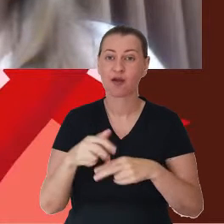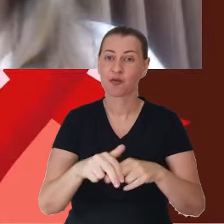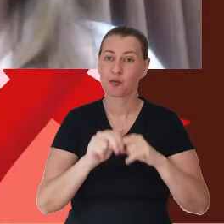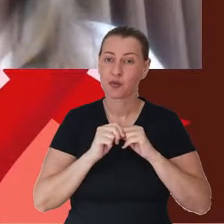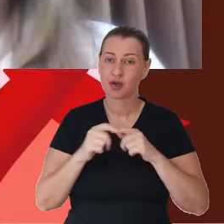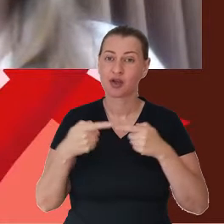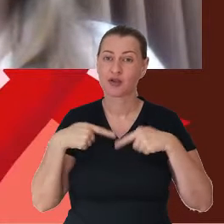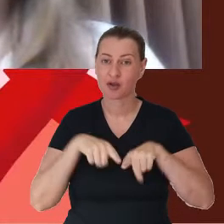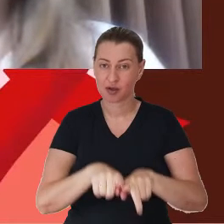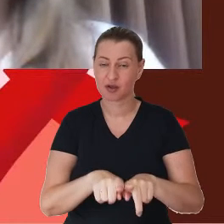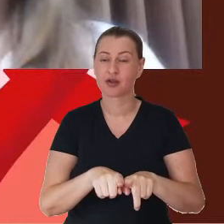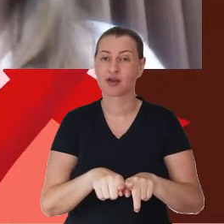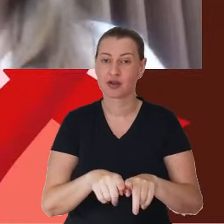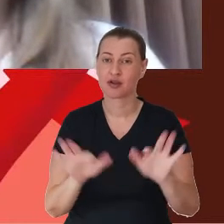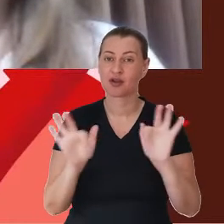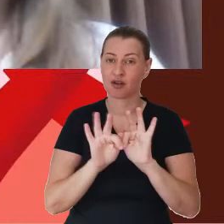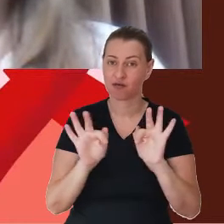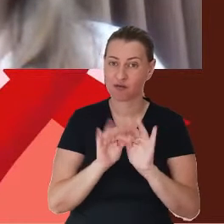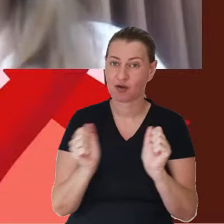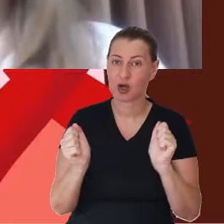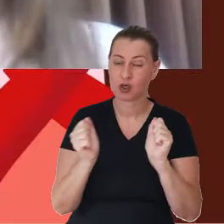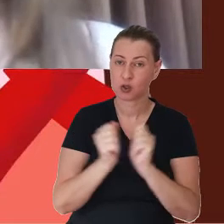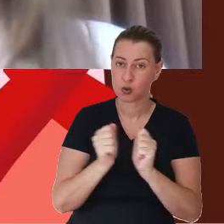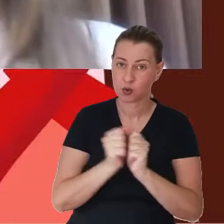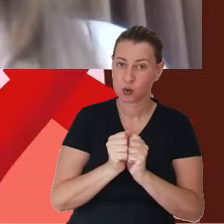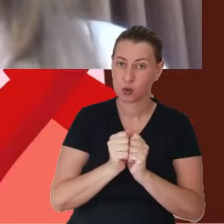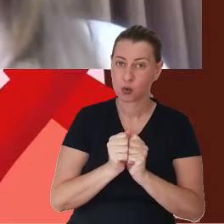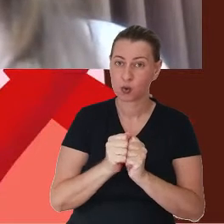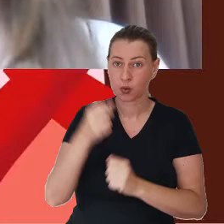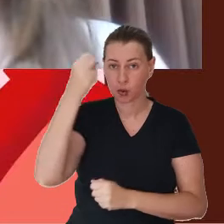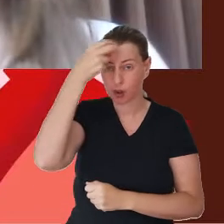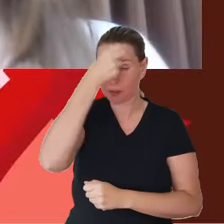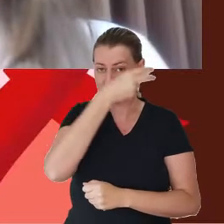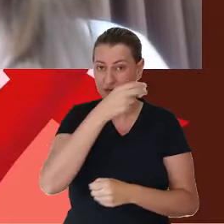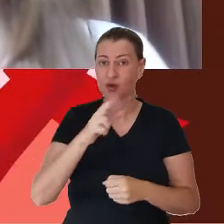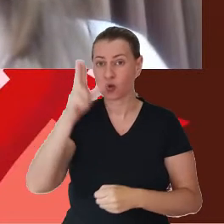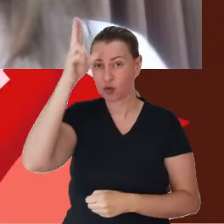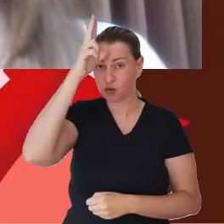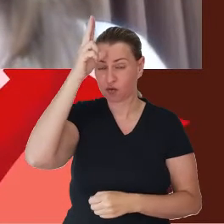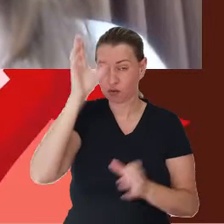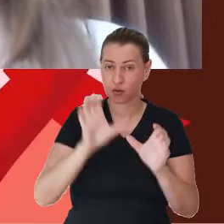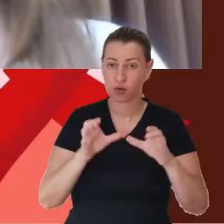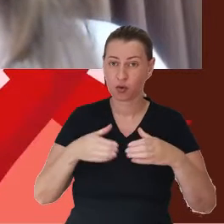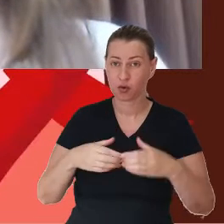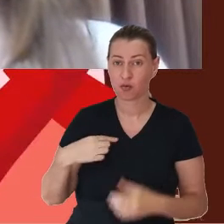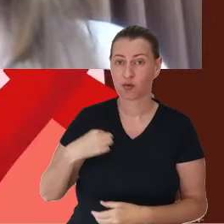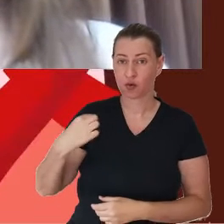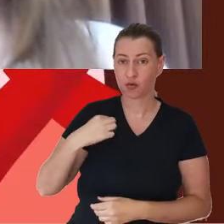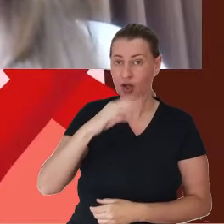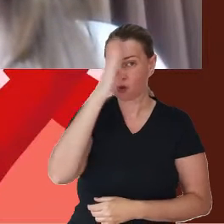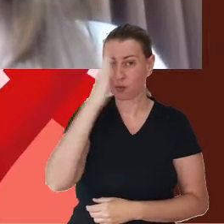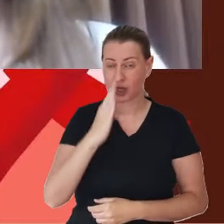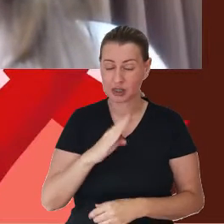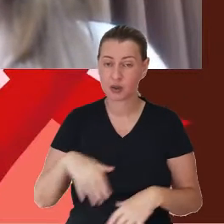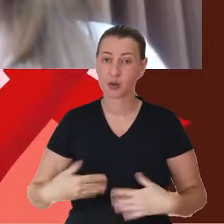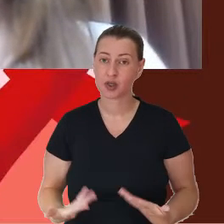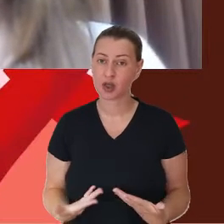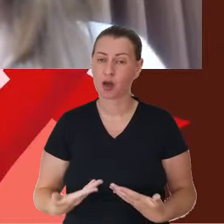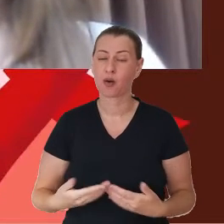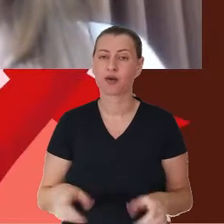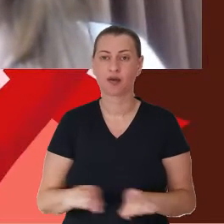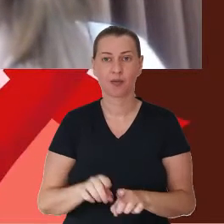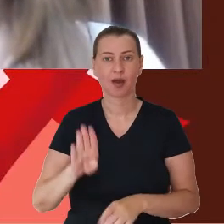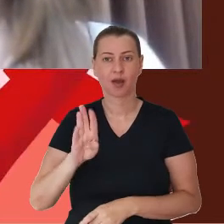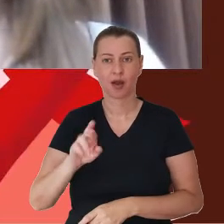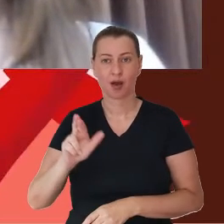parceria nossa, aqui da Fevale, com a Prefeitura Municipal de Novo Hamburgo, com a equipe Voluntária Brasil. E a Bruna, ela já, ano